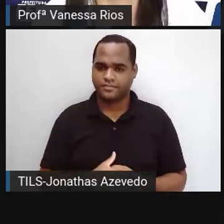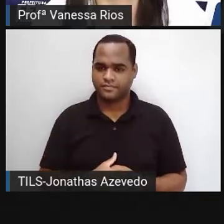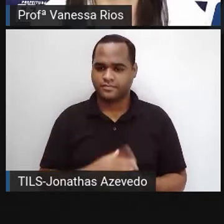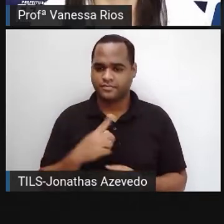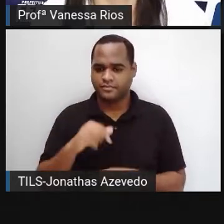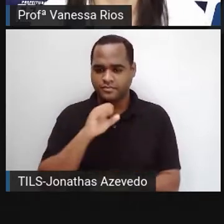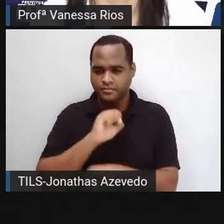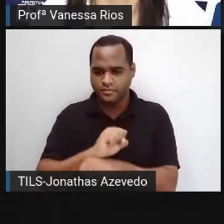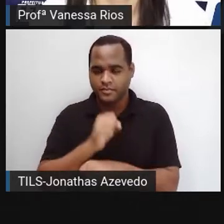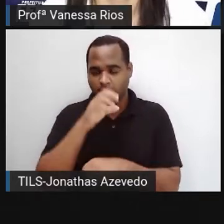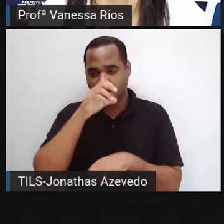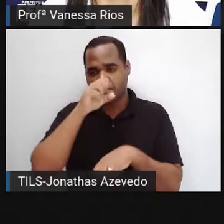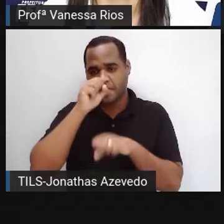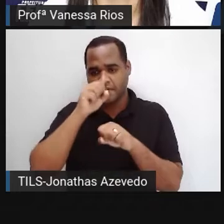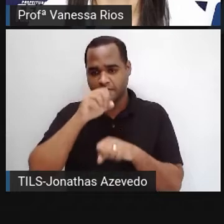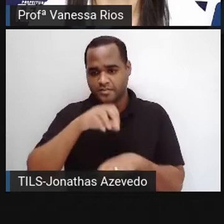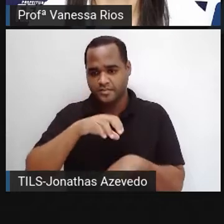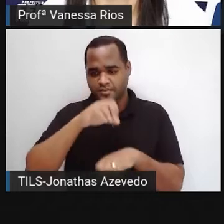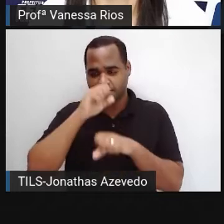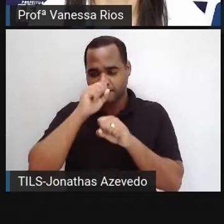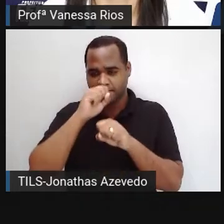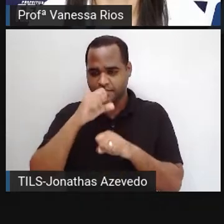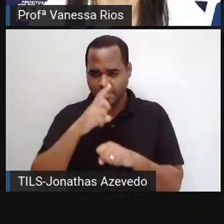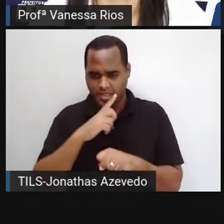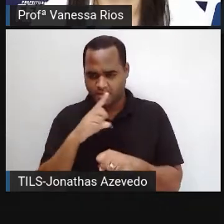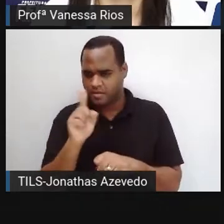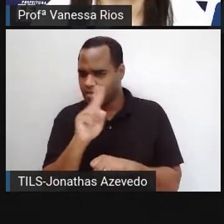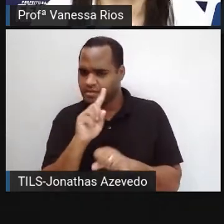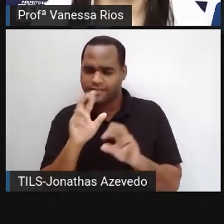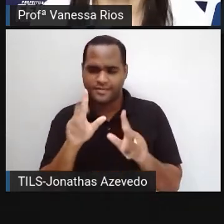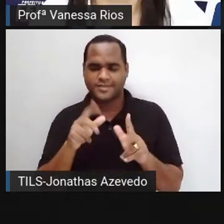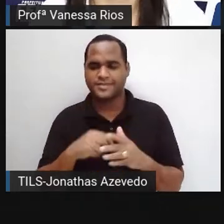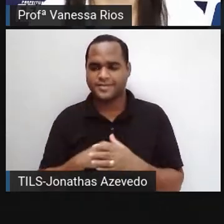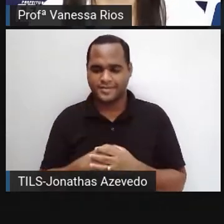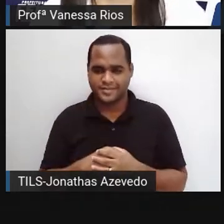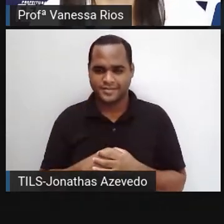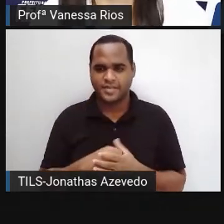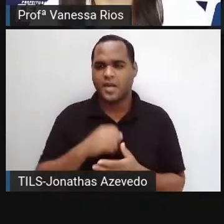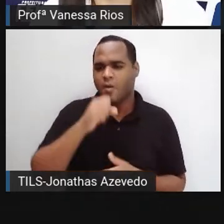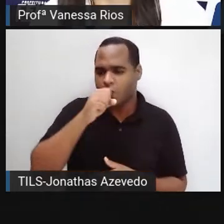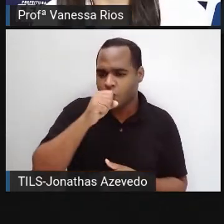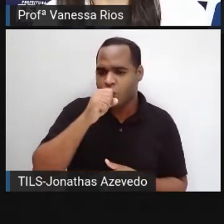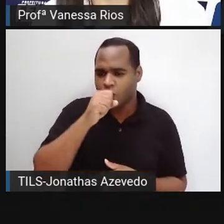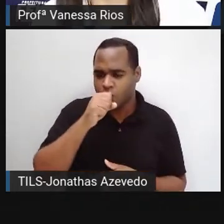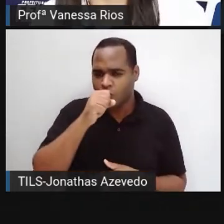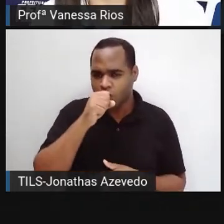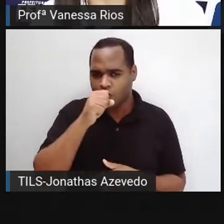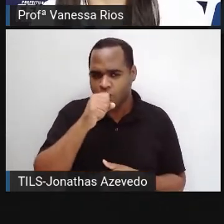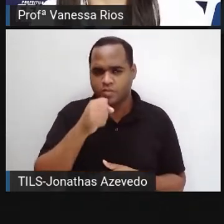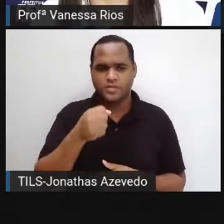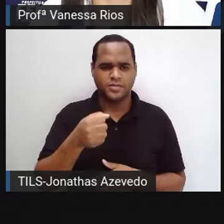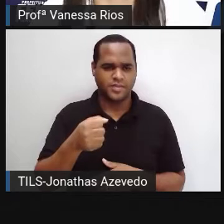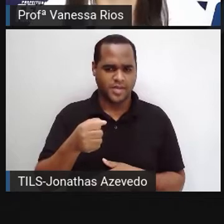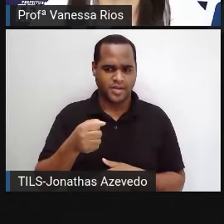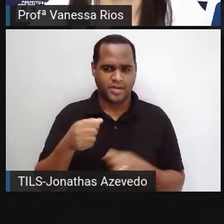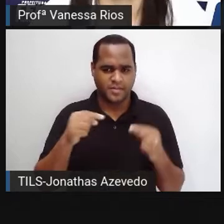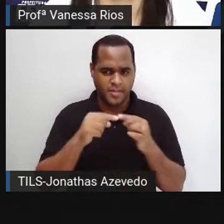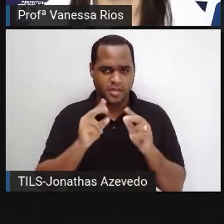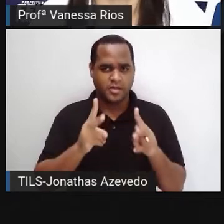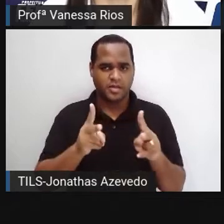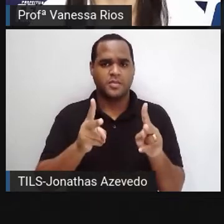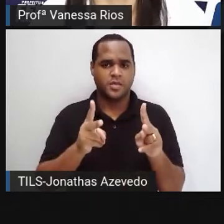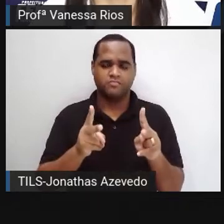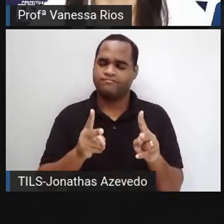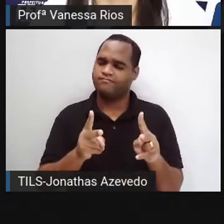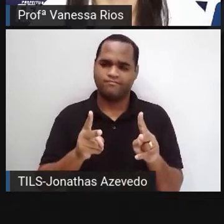de respirar. Aí nós temos agora alguém tossindo. A tosse já não é algo que acontece constantemente,